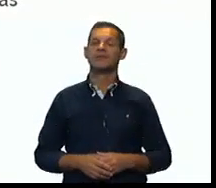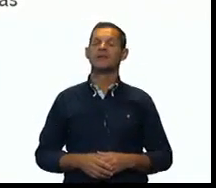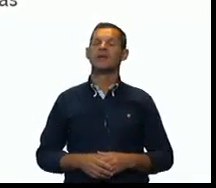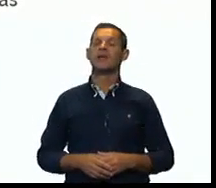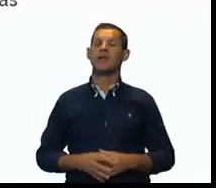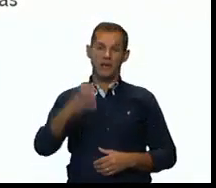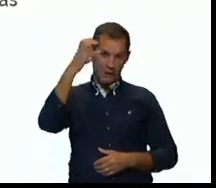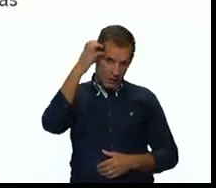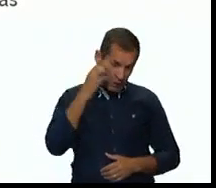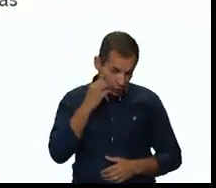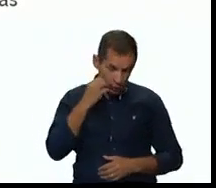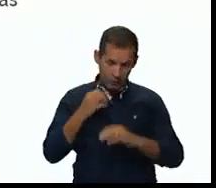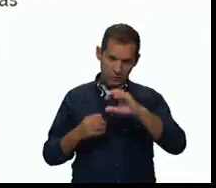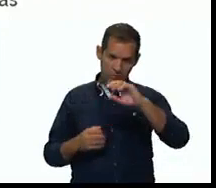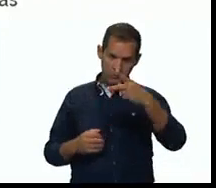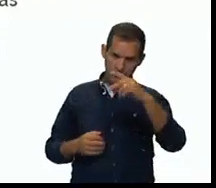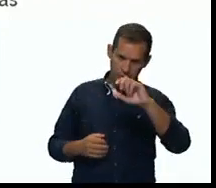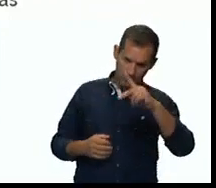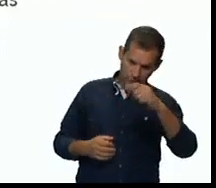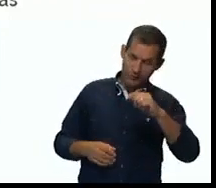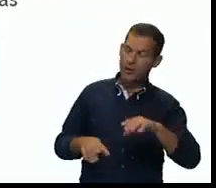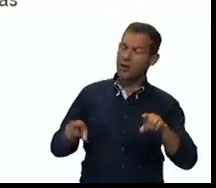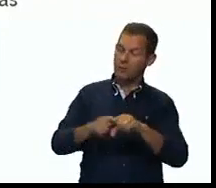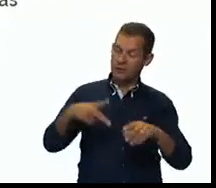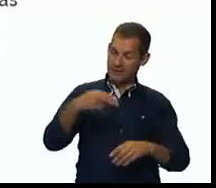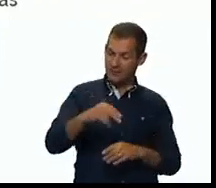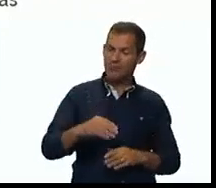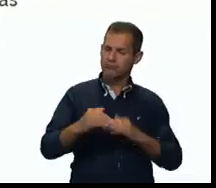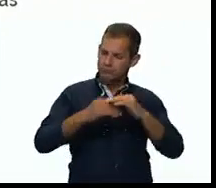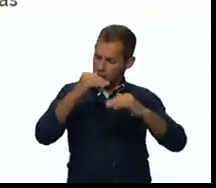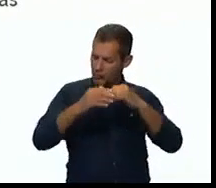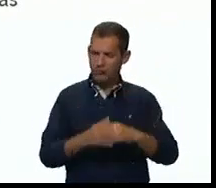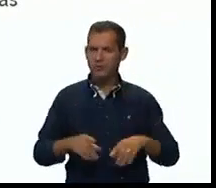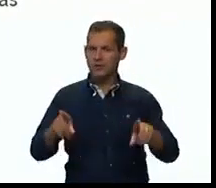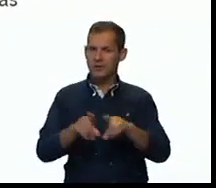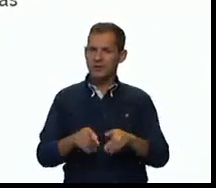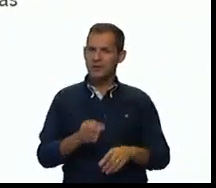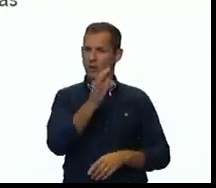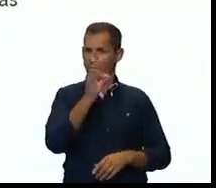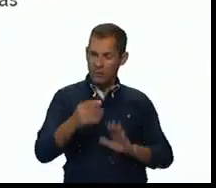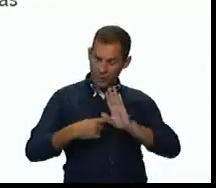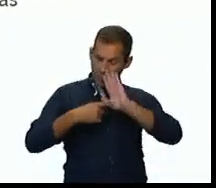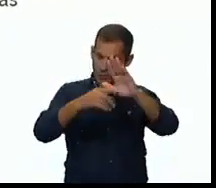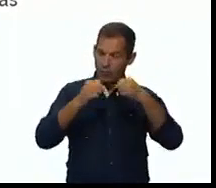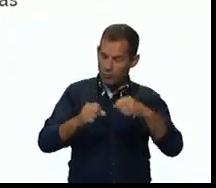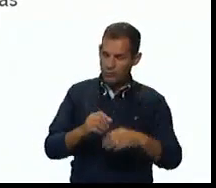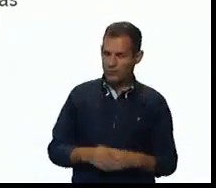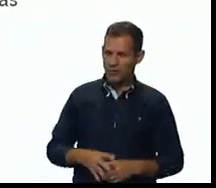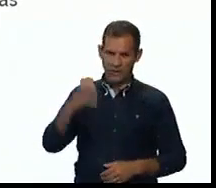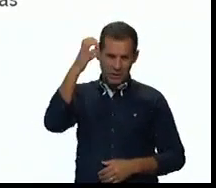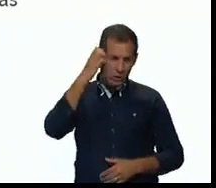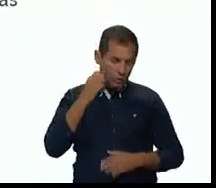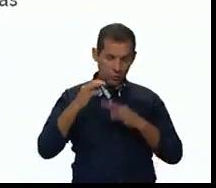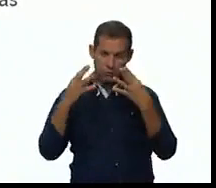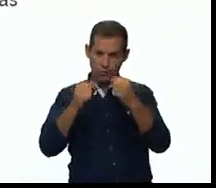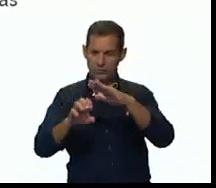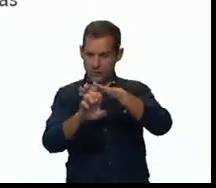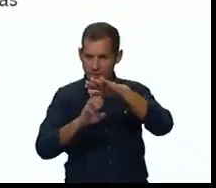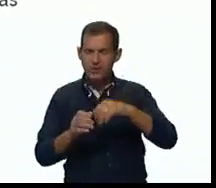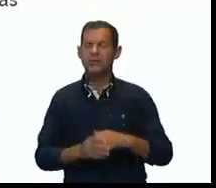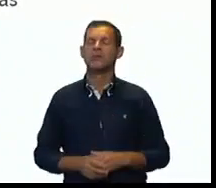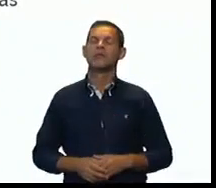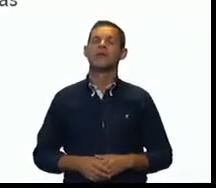que a lucratividade com as chapas cortadas, ela crescerá conforme a taxa descrita. Qual poderá ser o lucro total da